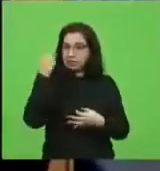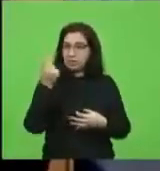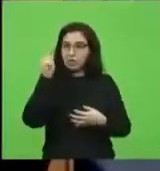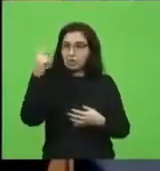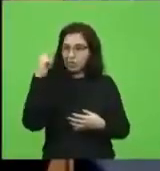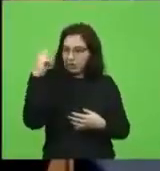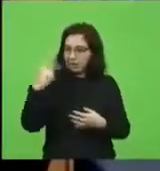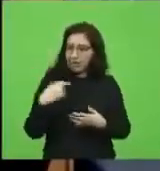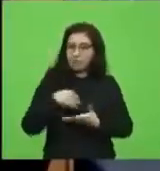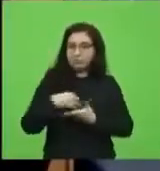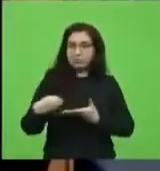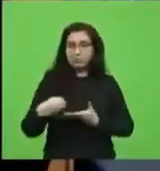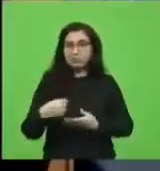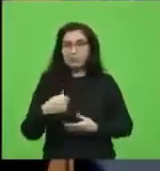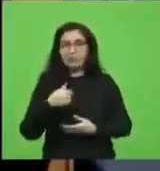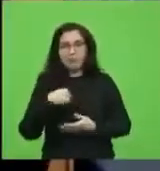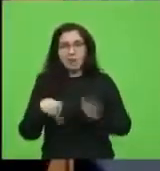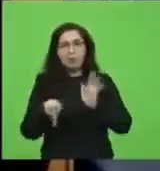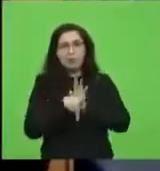deputado Ivan.